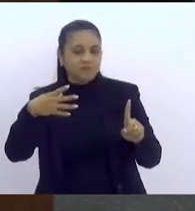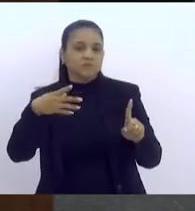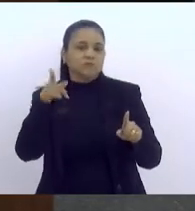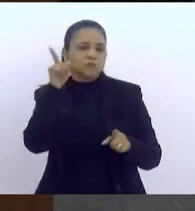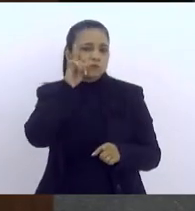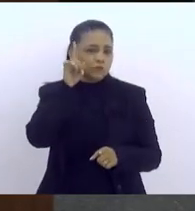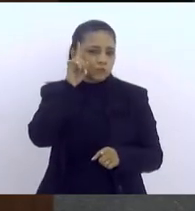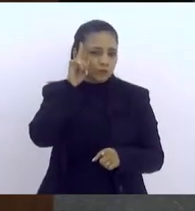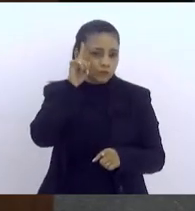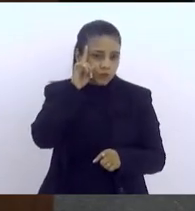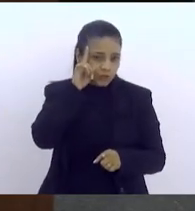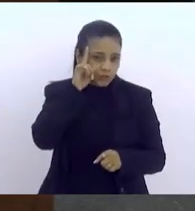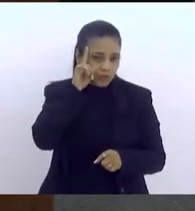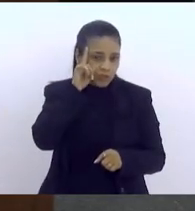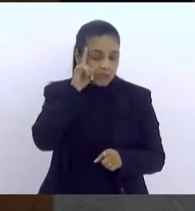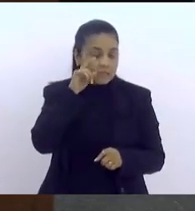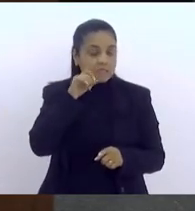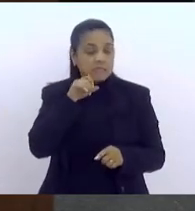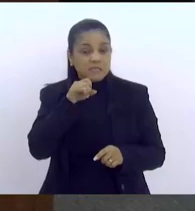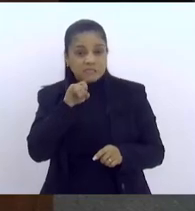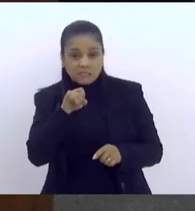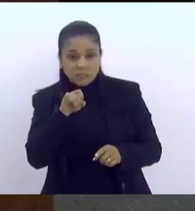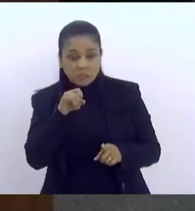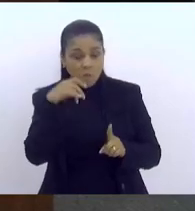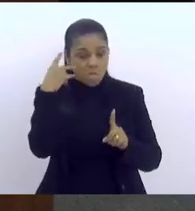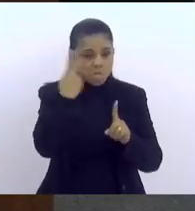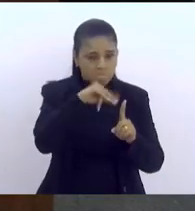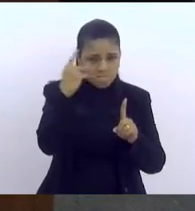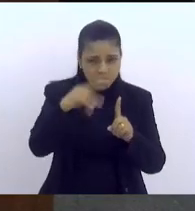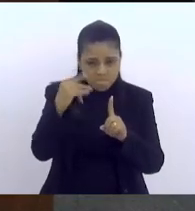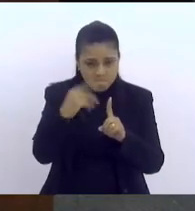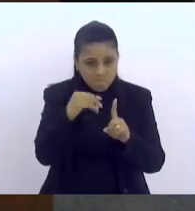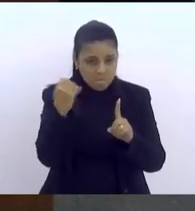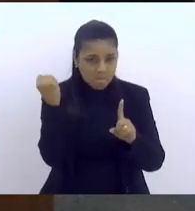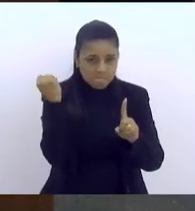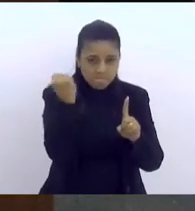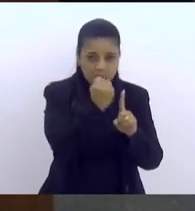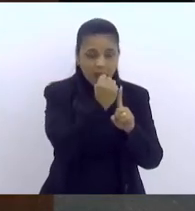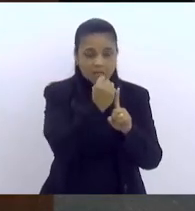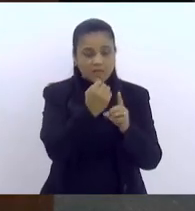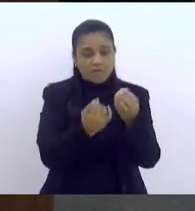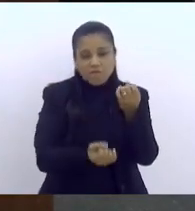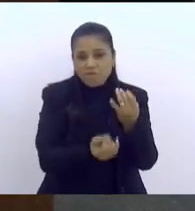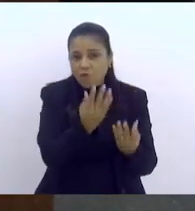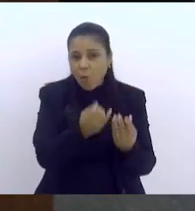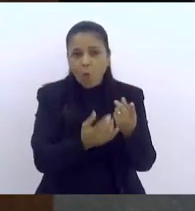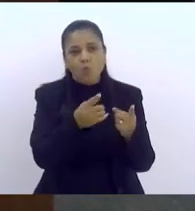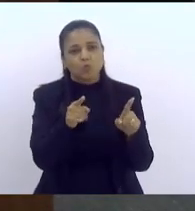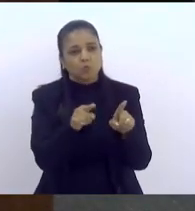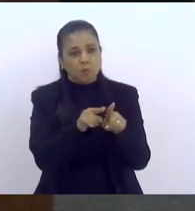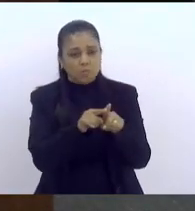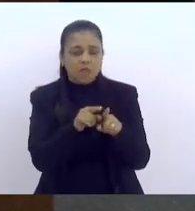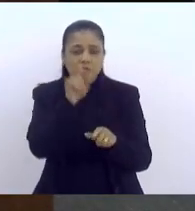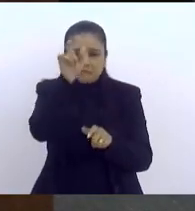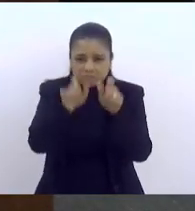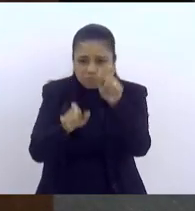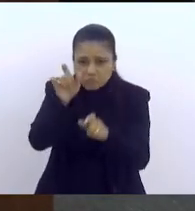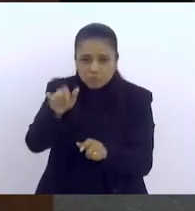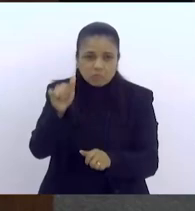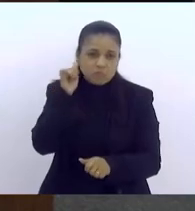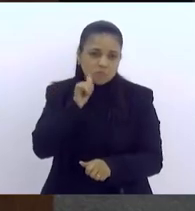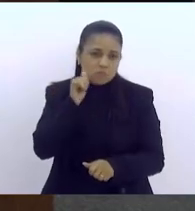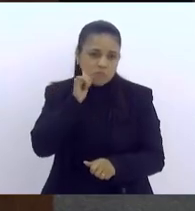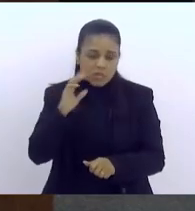Se não mata espancando, se não mata atacando fogo, como a gente viu mulheres trans